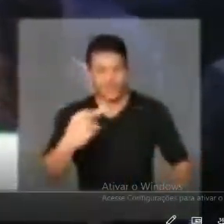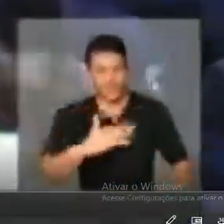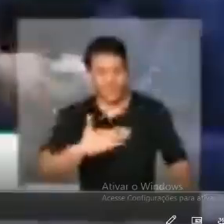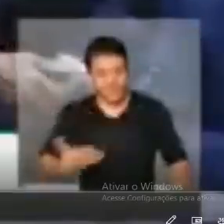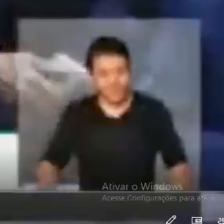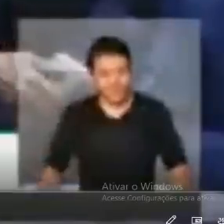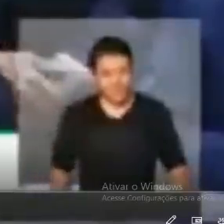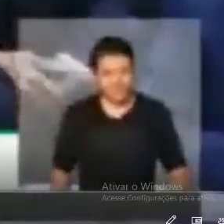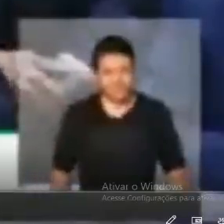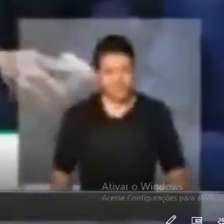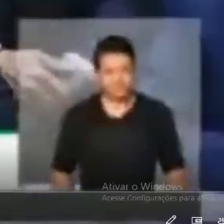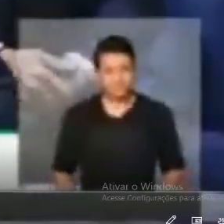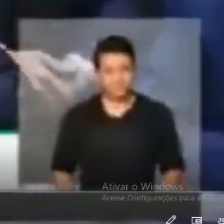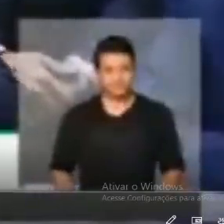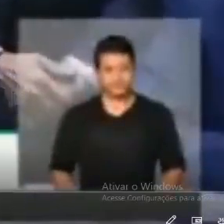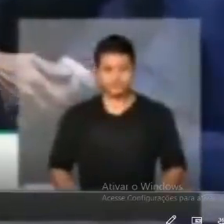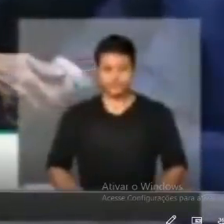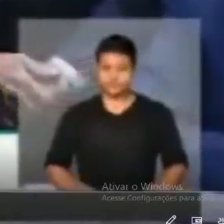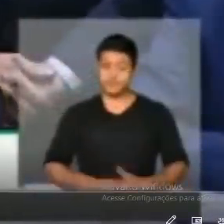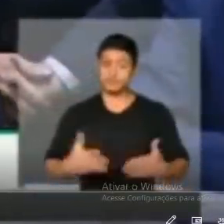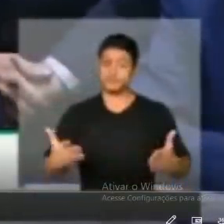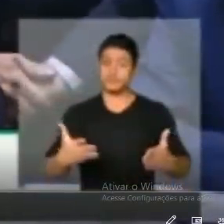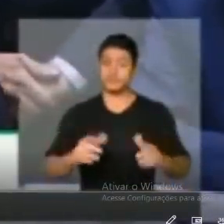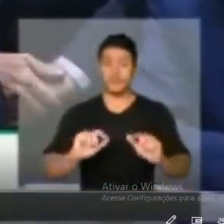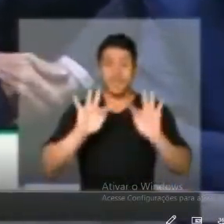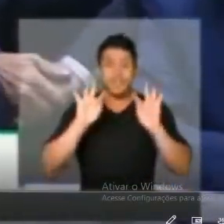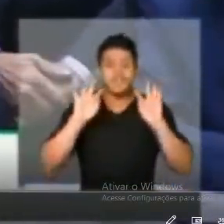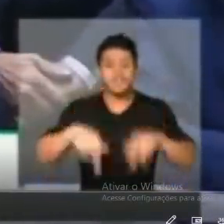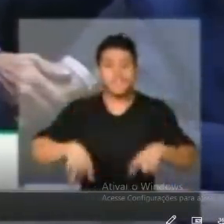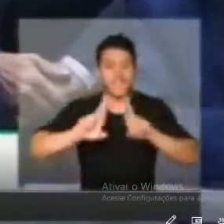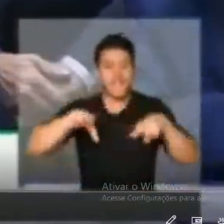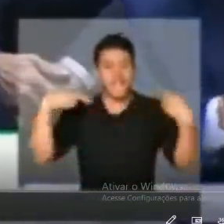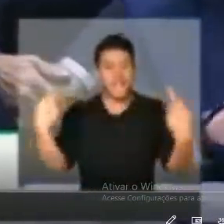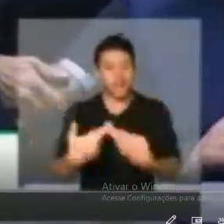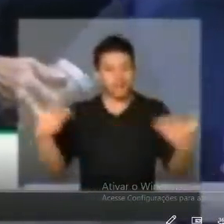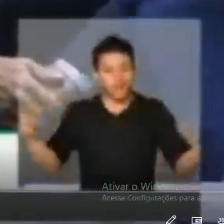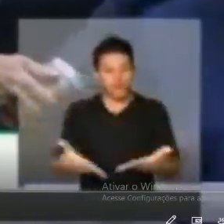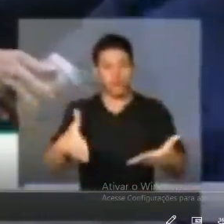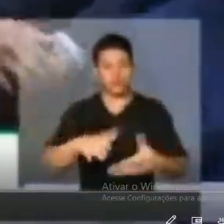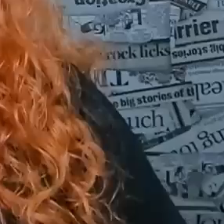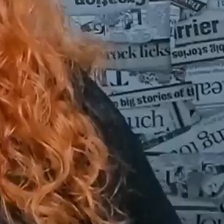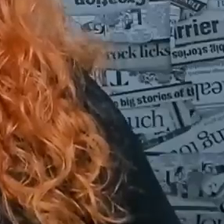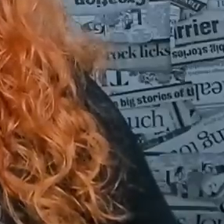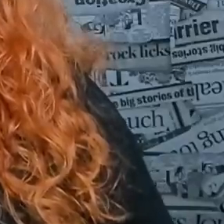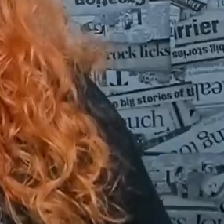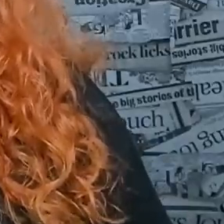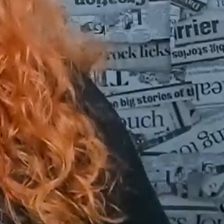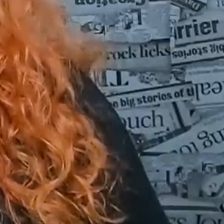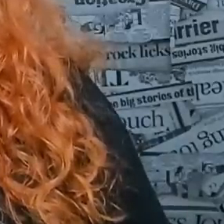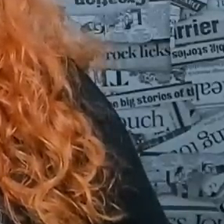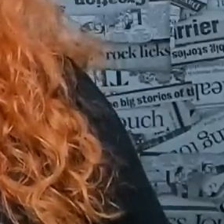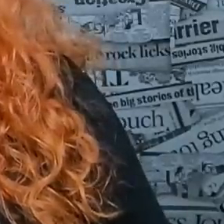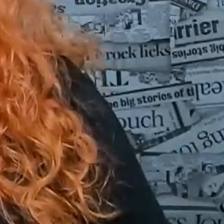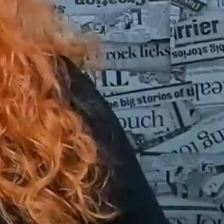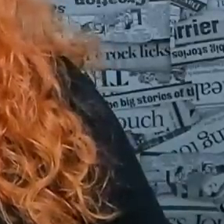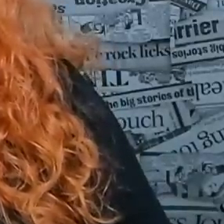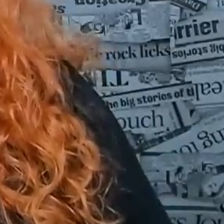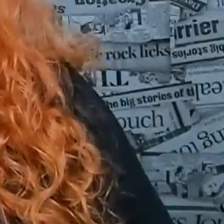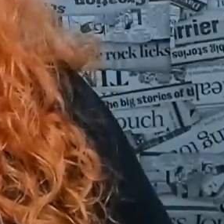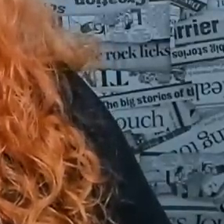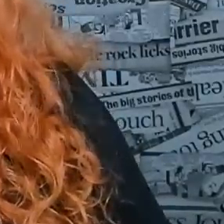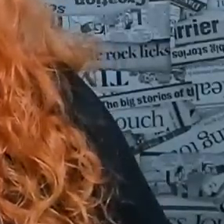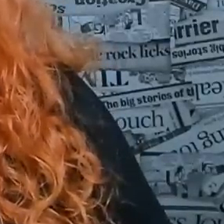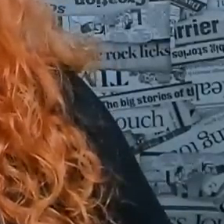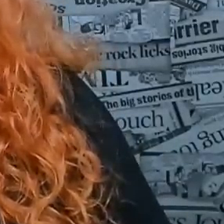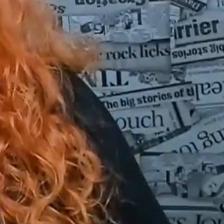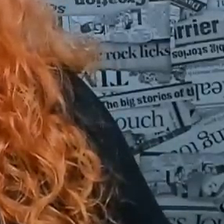o respeito. Está encerrada a sessão. Então a situação é a seguinte: não